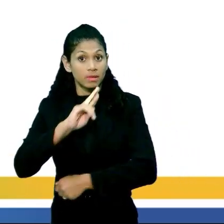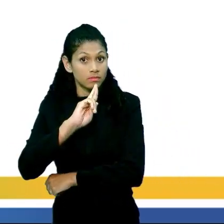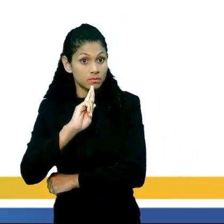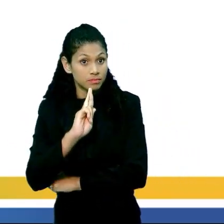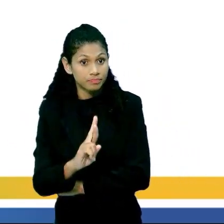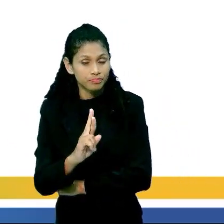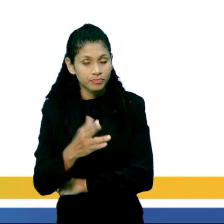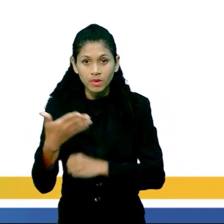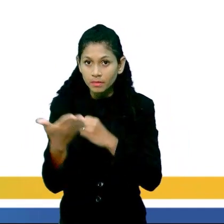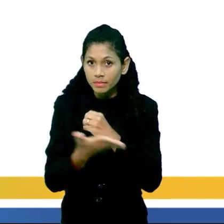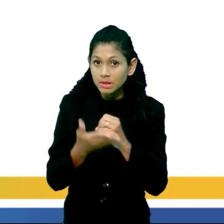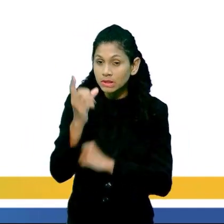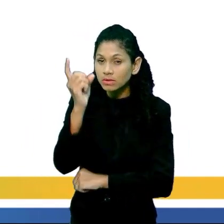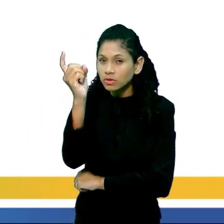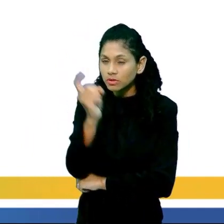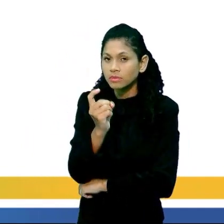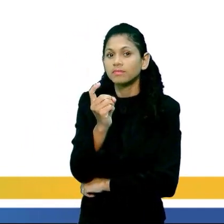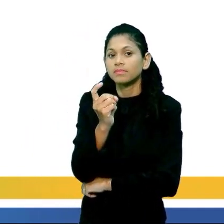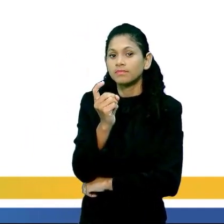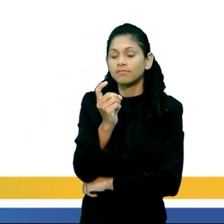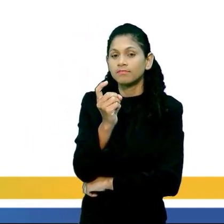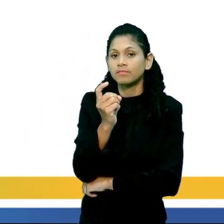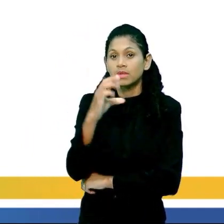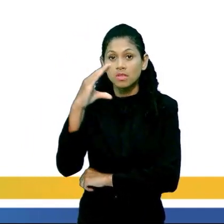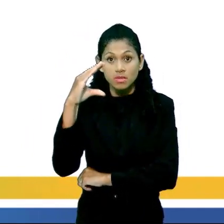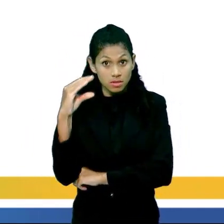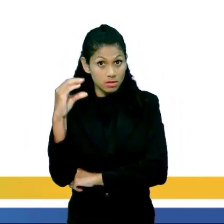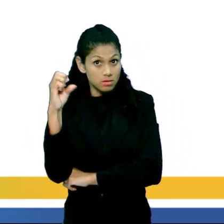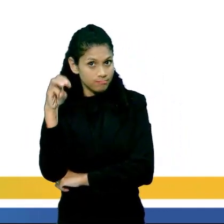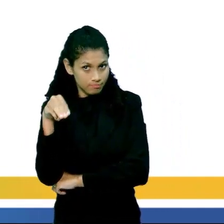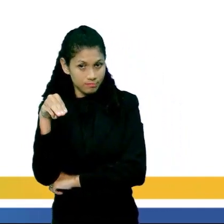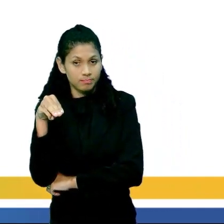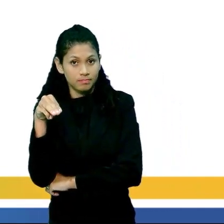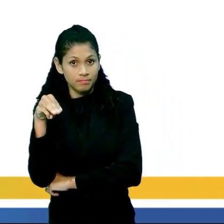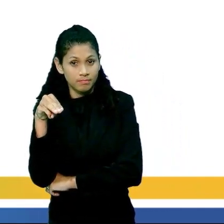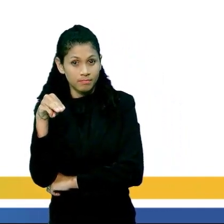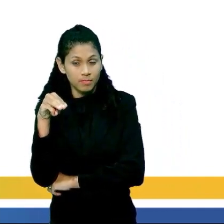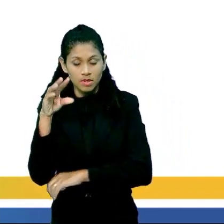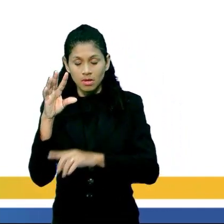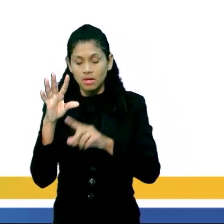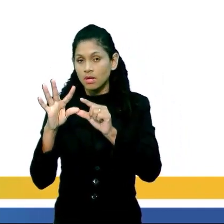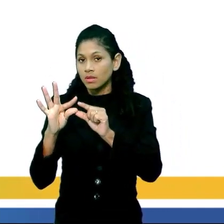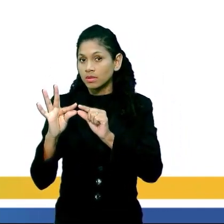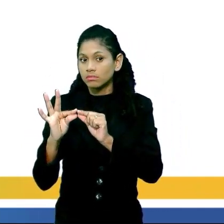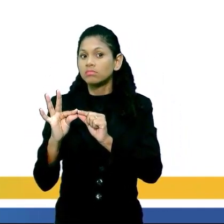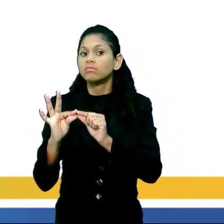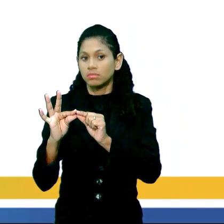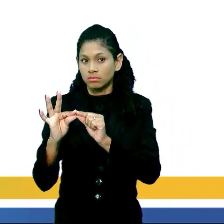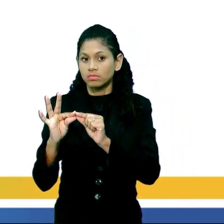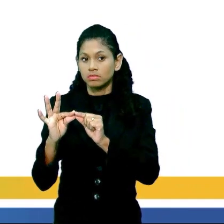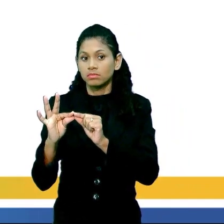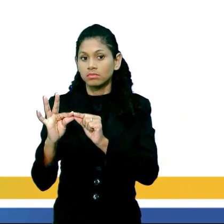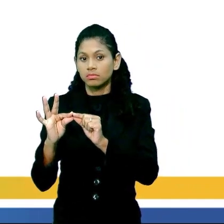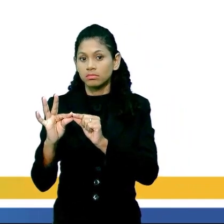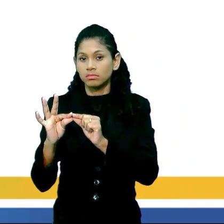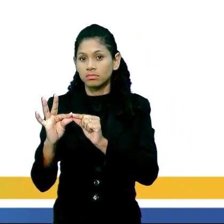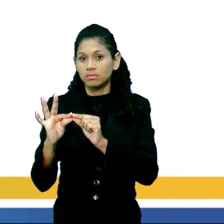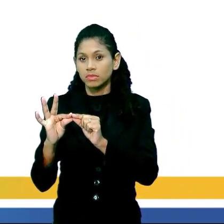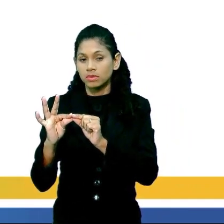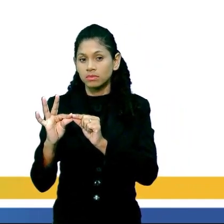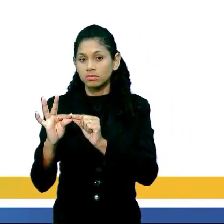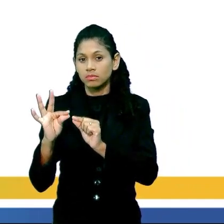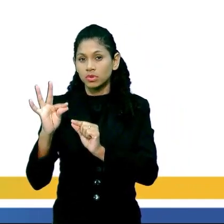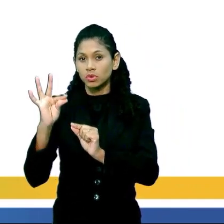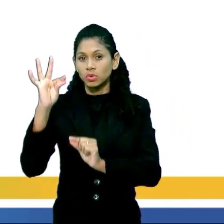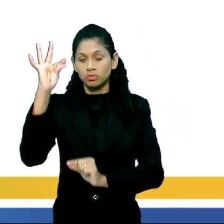Resposta. Considerando x em centímetro, a medida do lado quadrado, né?